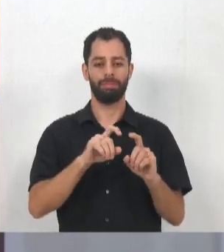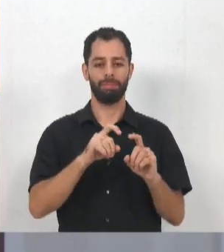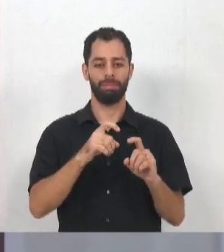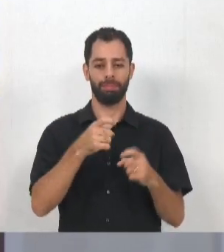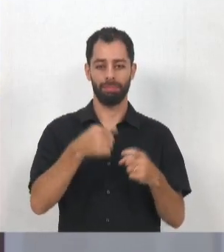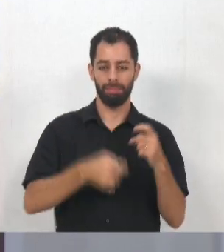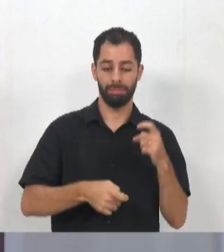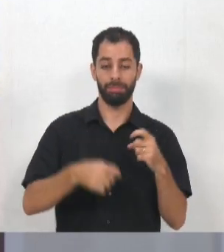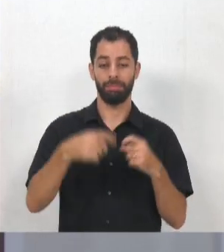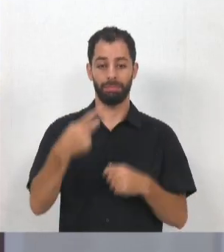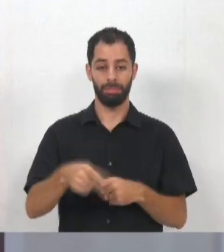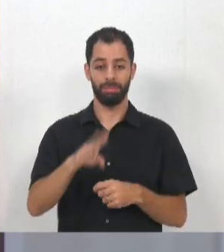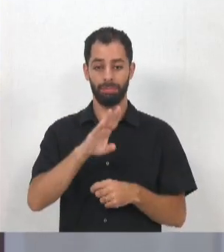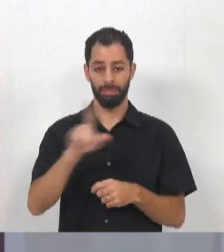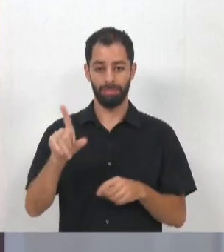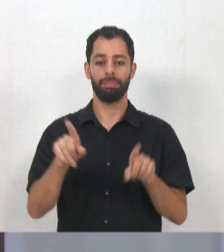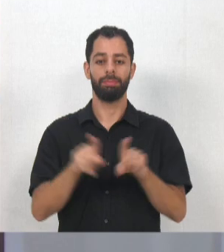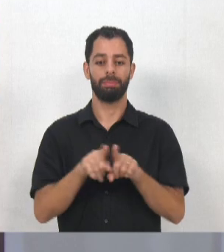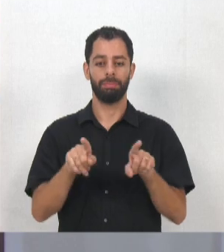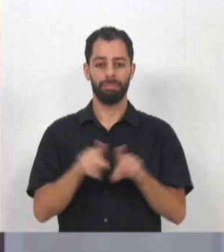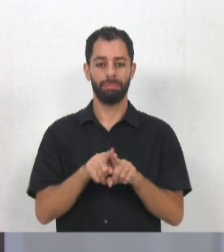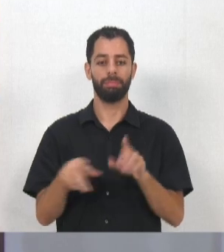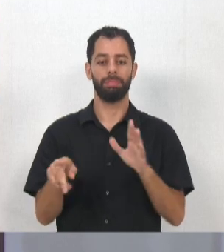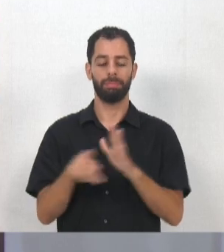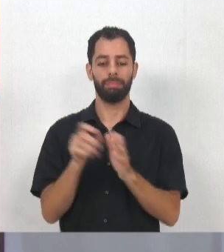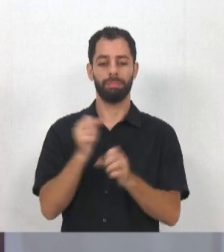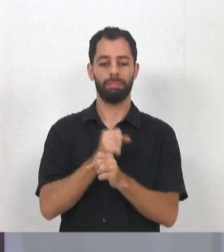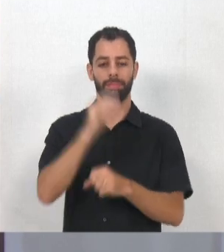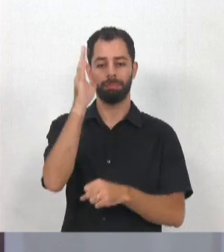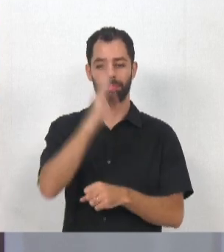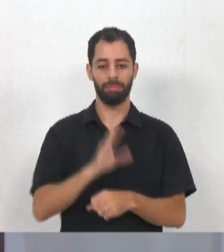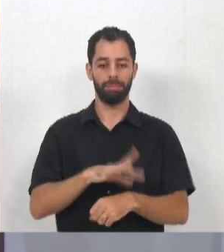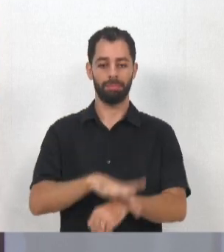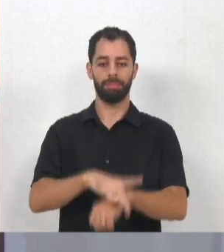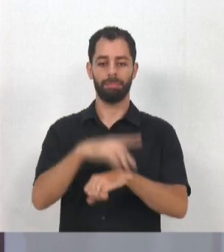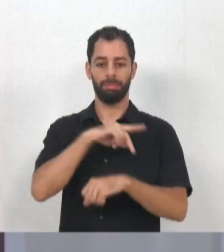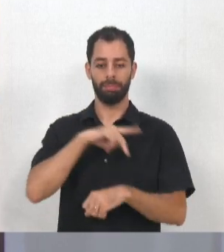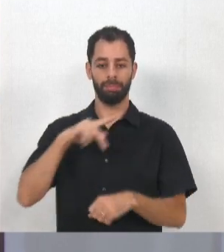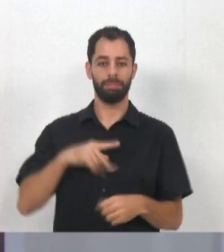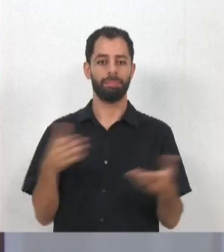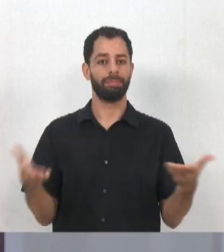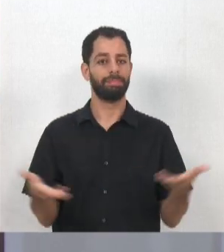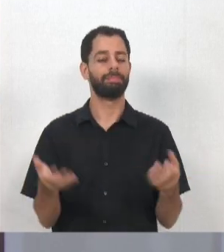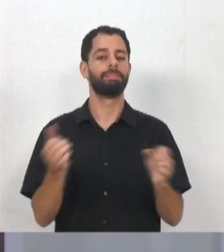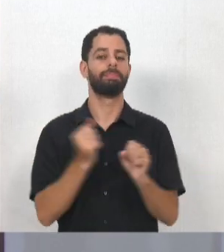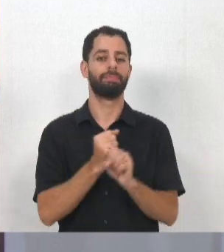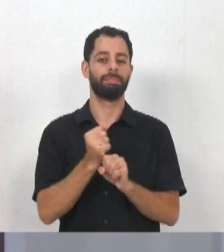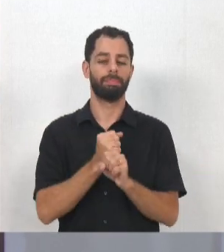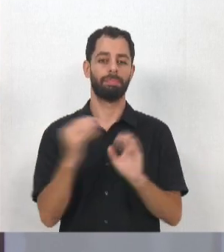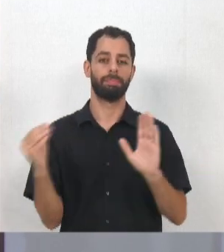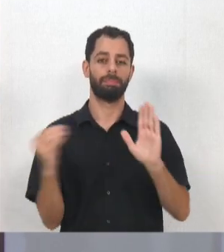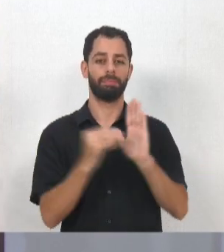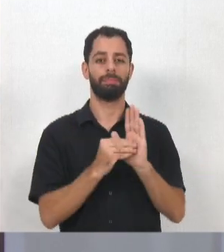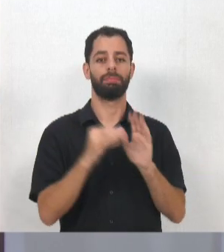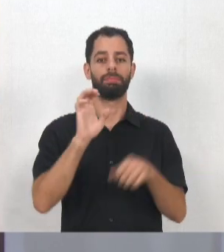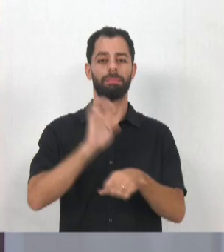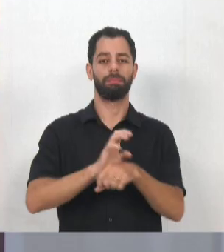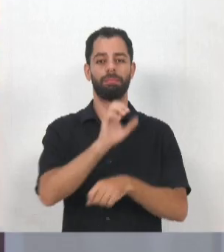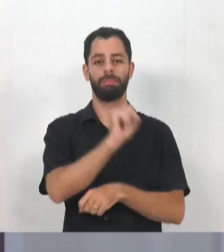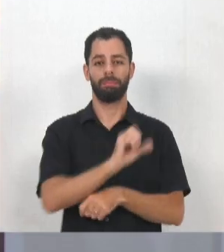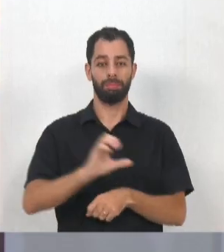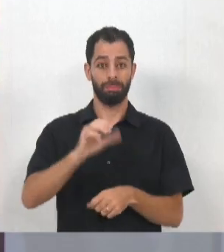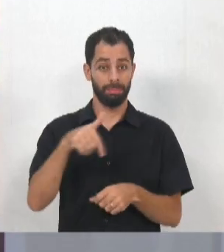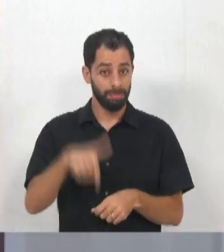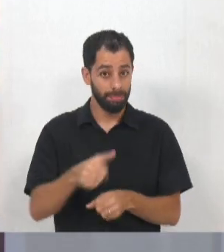de Blumenau. Um dado do Anuário Brasileiro de Segurança Pública desse ano colocou Santa Catarina,